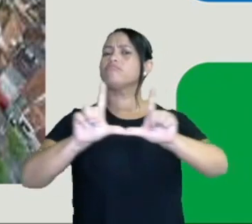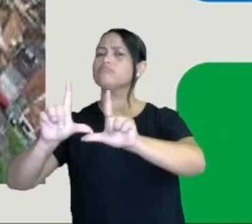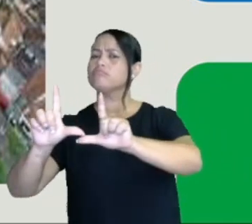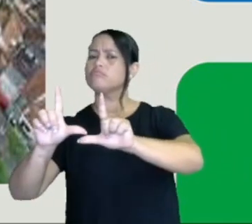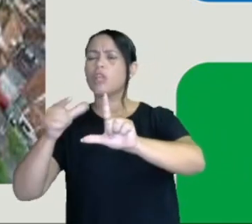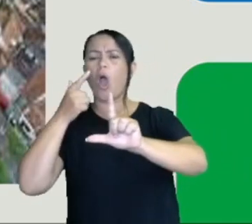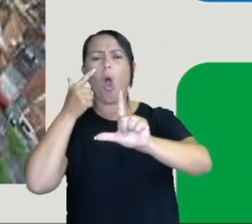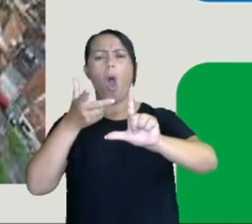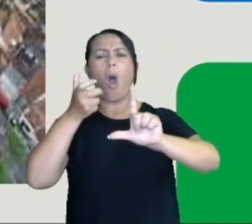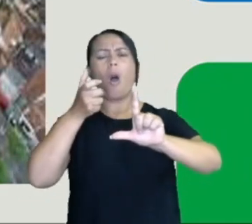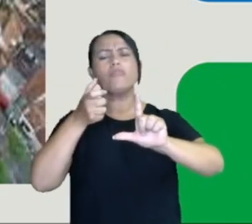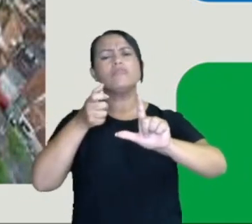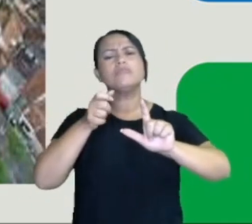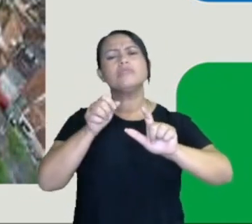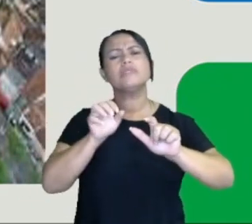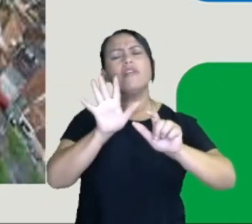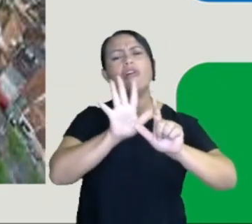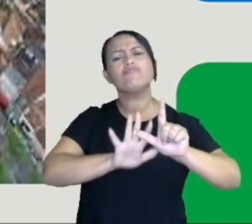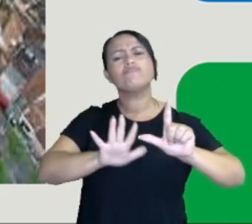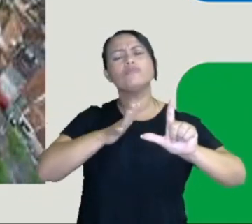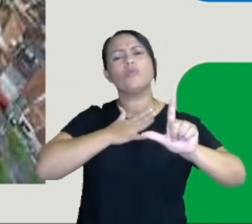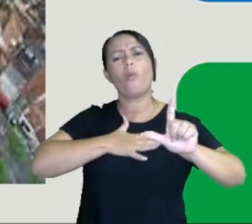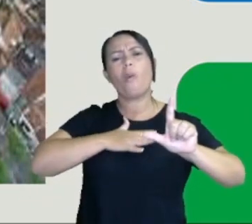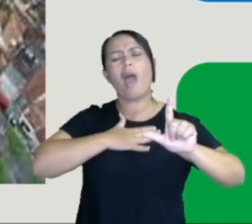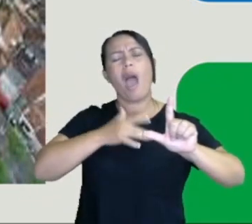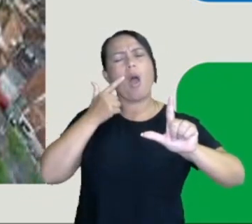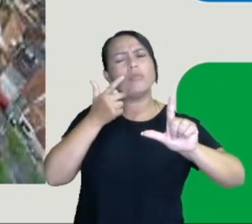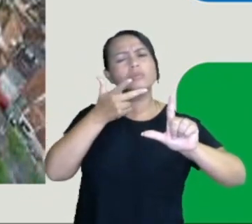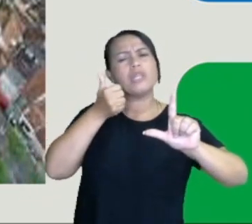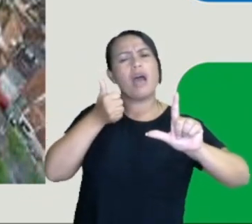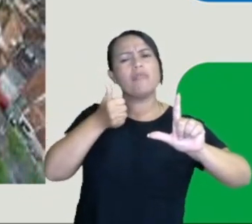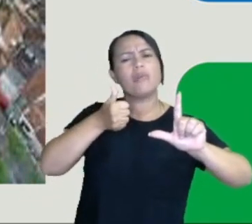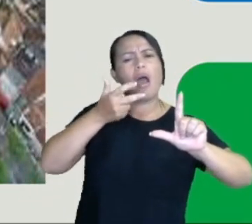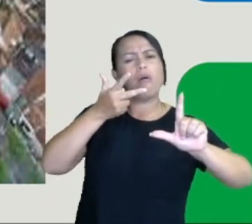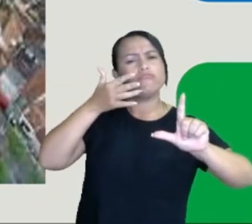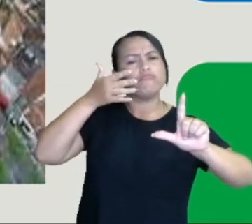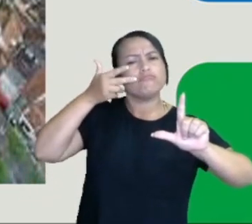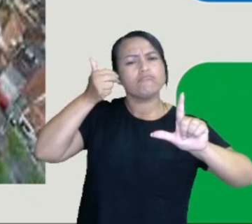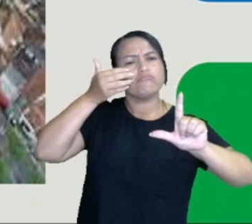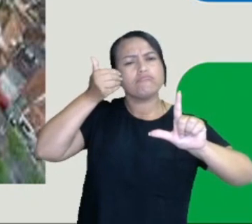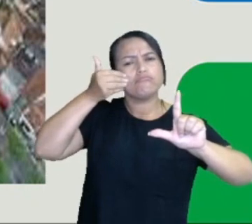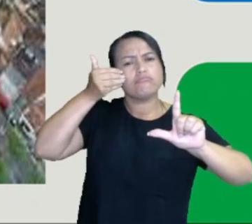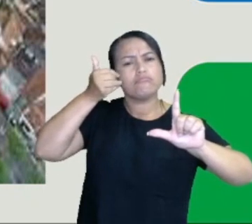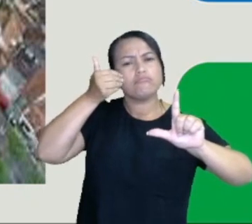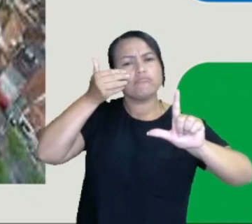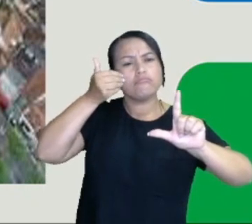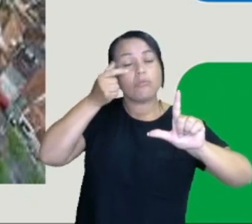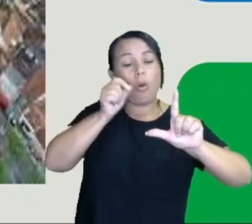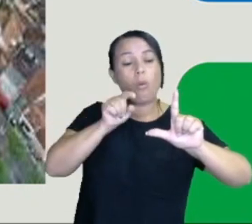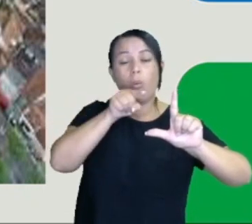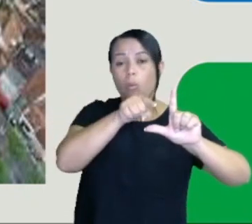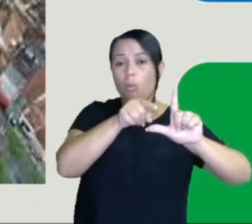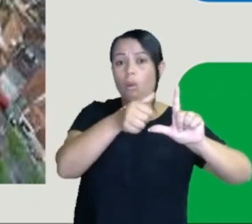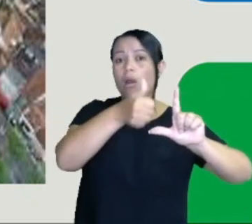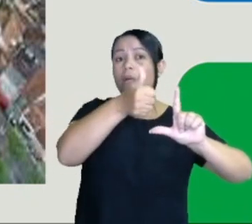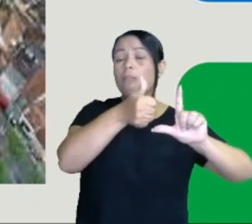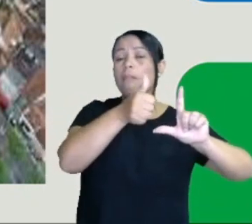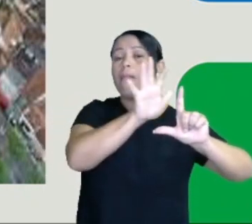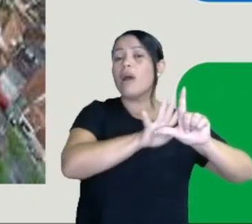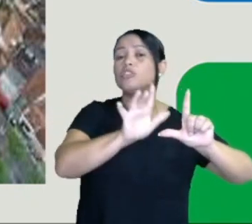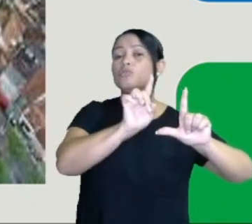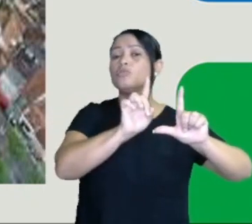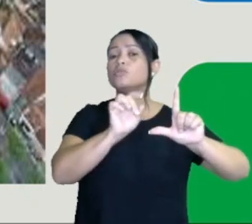observam bem direitinho aí de casa, façam uma análise, certo? Nós temos a imagem 1 aqui, a